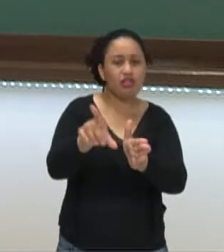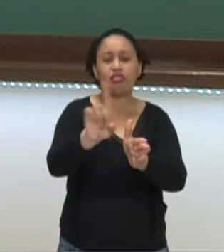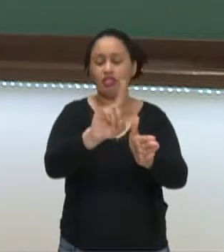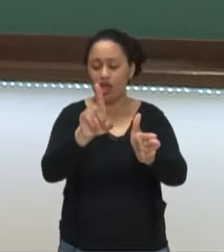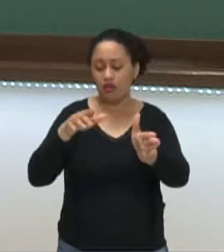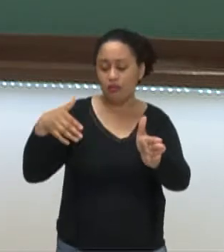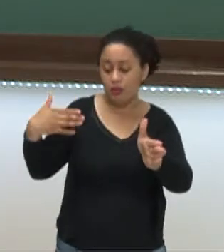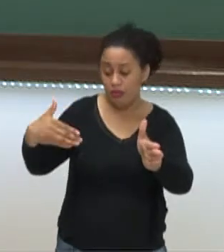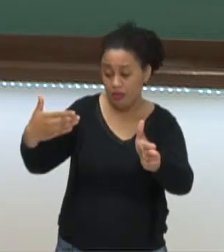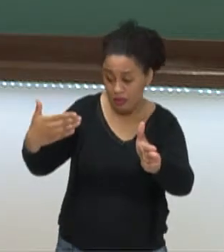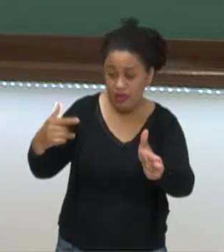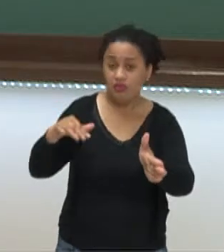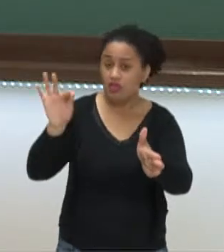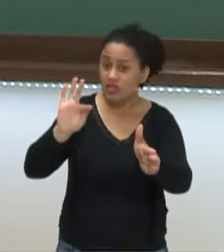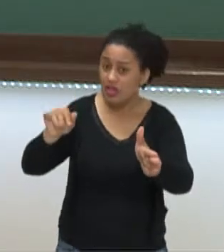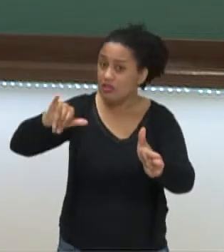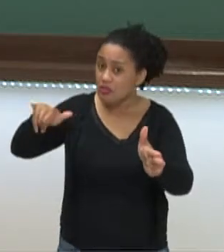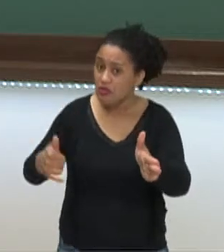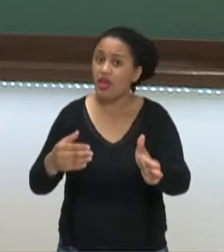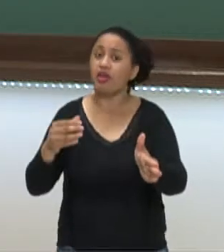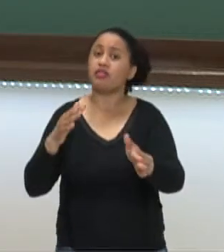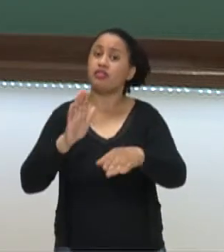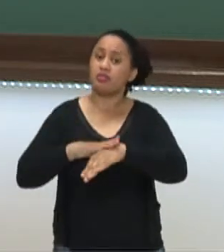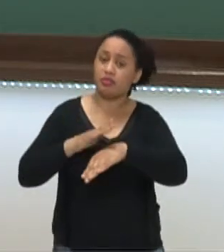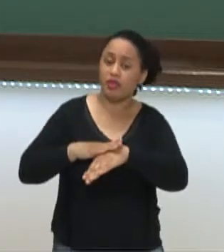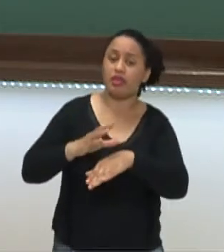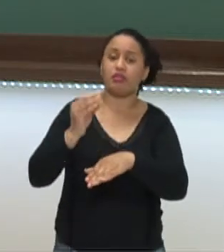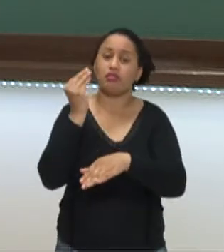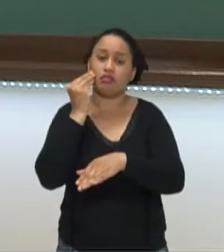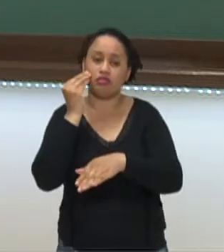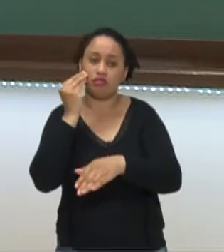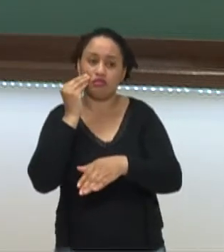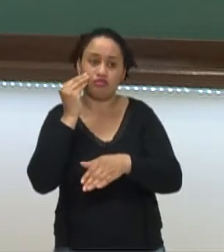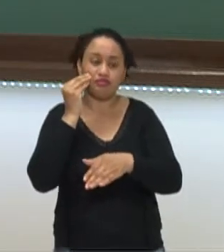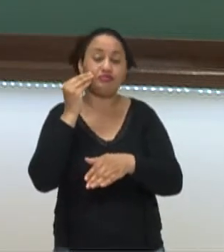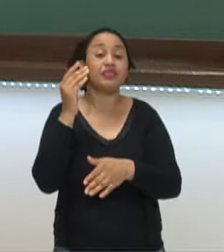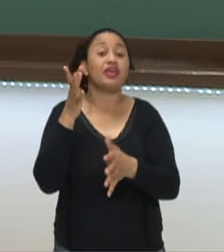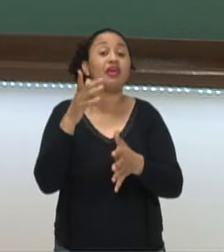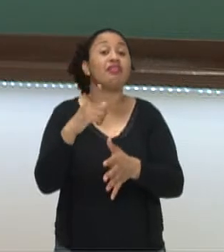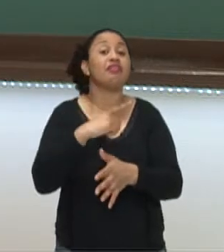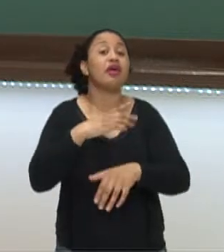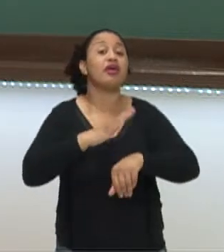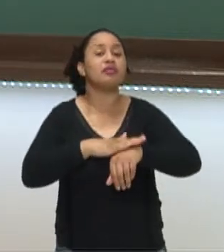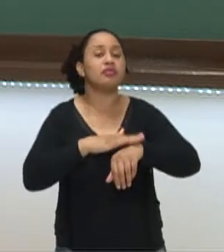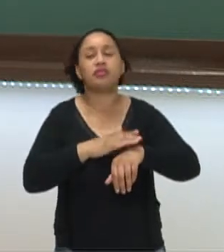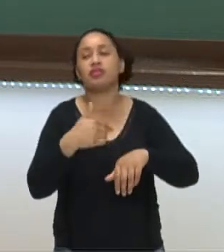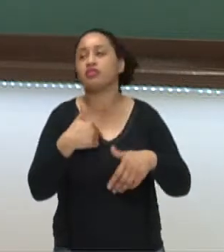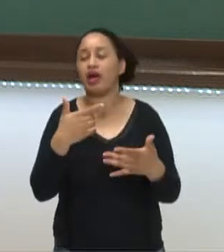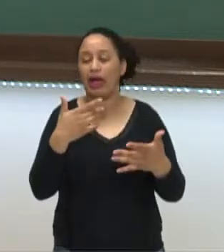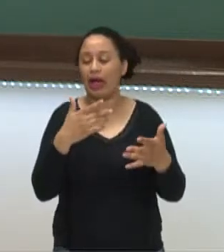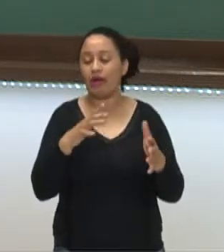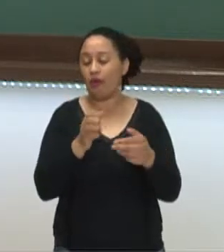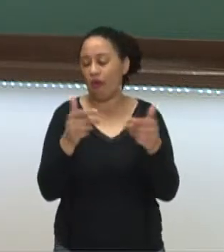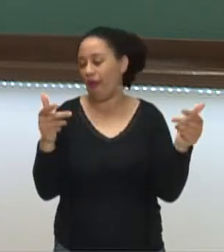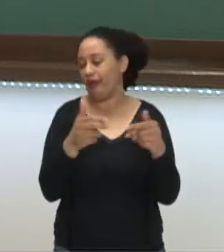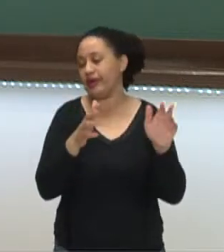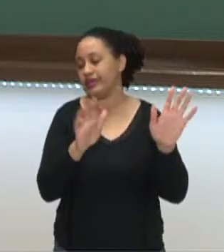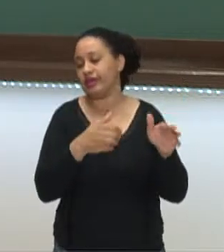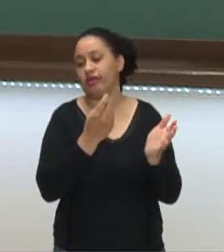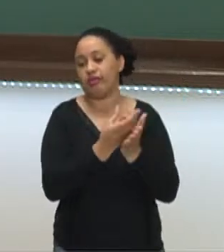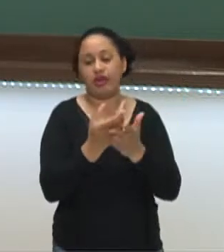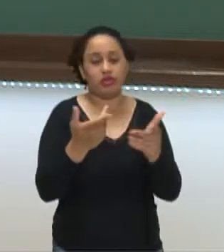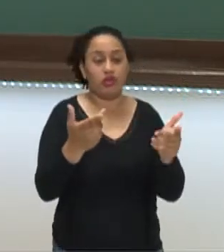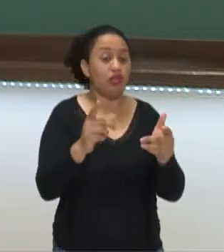as experiências, os momentos. Colecione momentos. Não viva apenas para colecionar coisas,